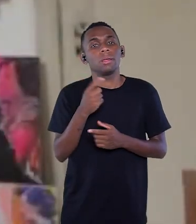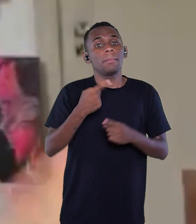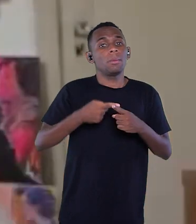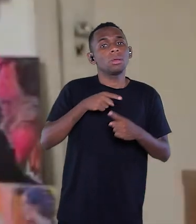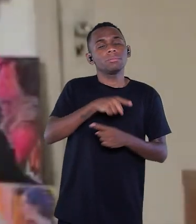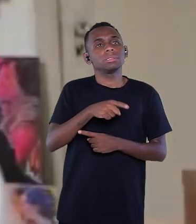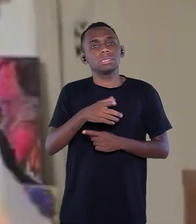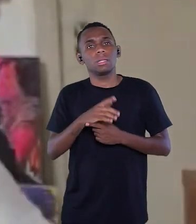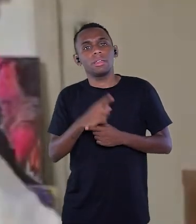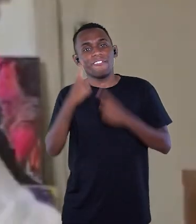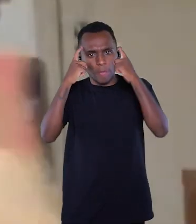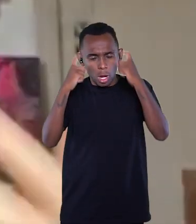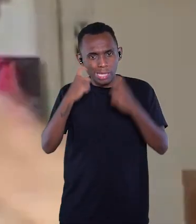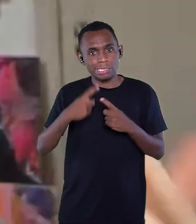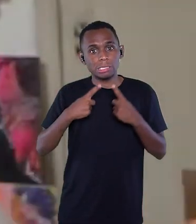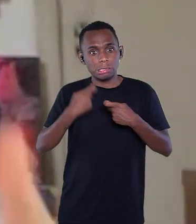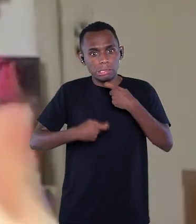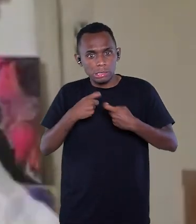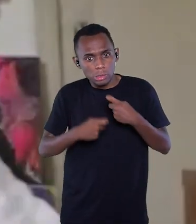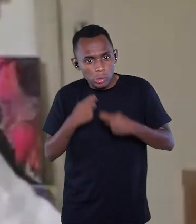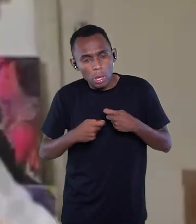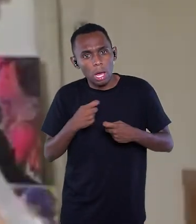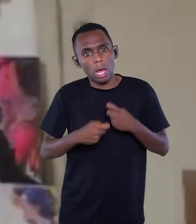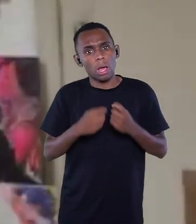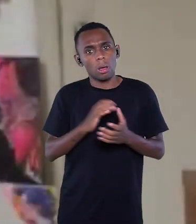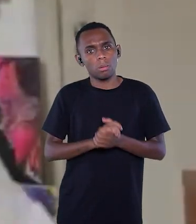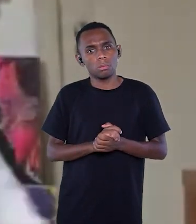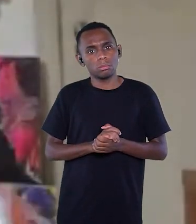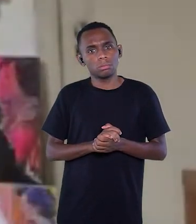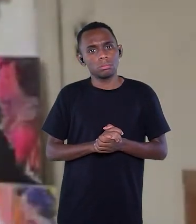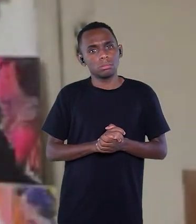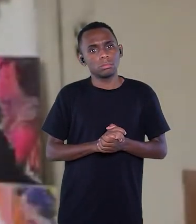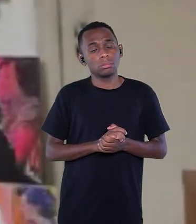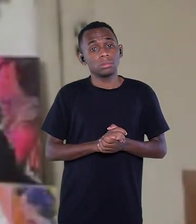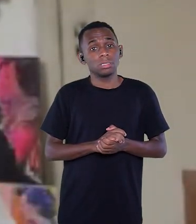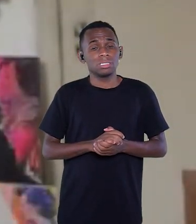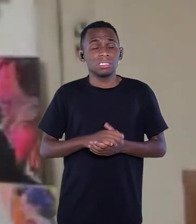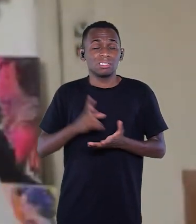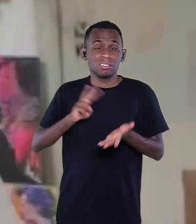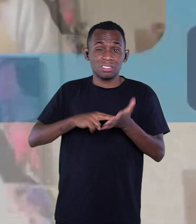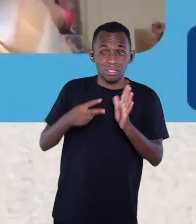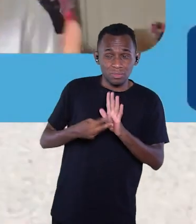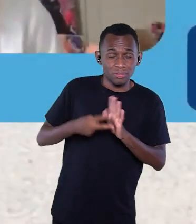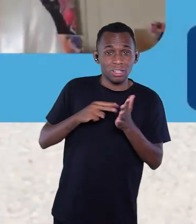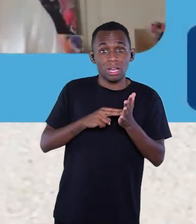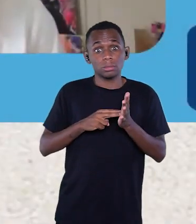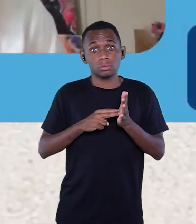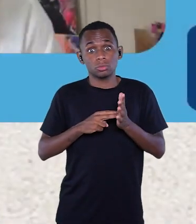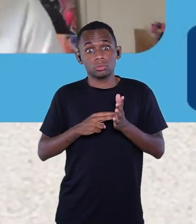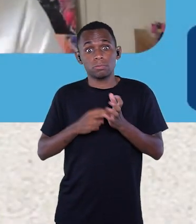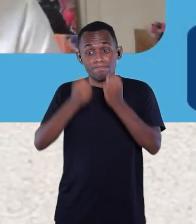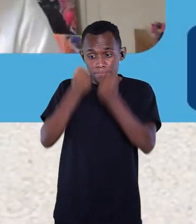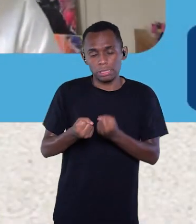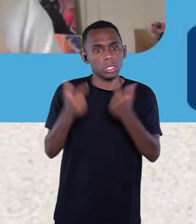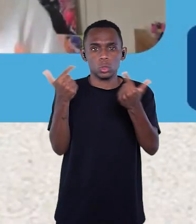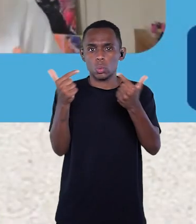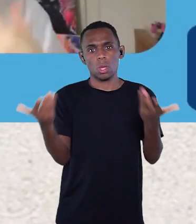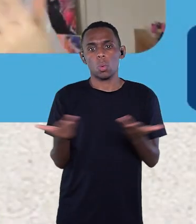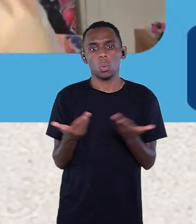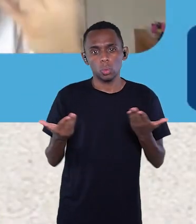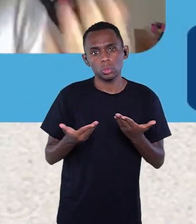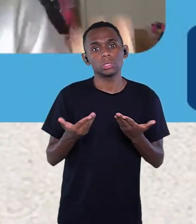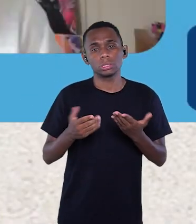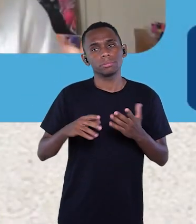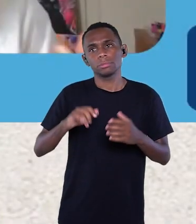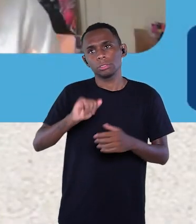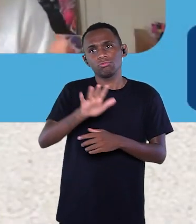isso é porque você foi estuprada, ou é porque alguém não, sabe? Não Assim, porque existe um significa trauma. tanto, né, hoje em dia, né? Exatamente, assim, pelo